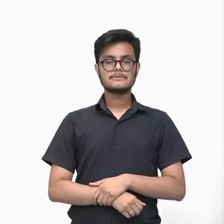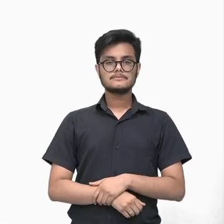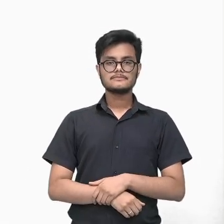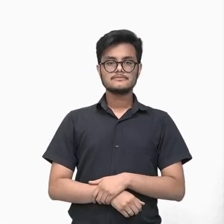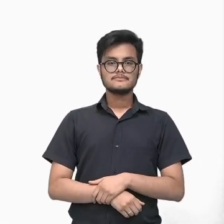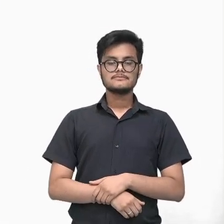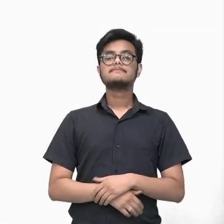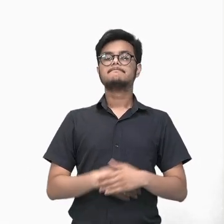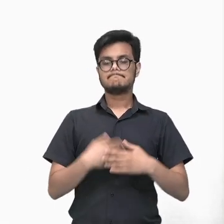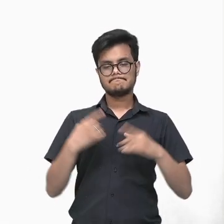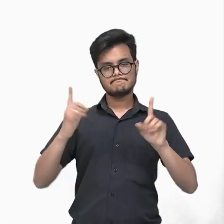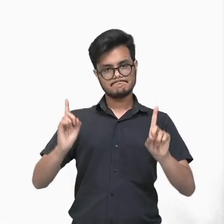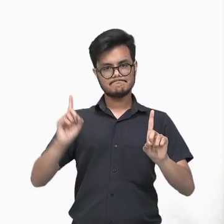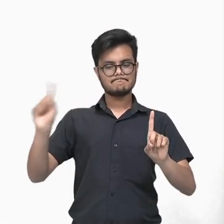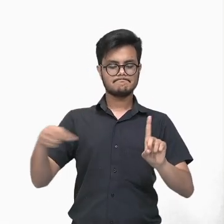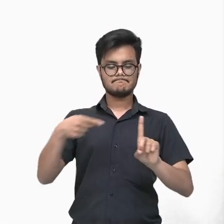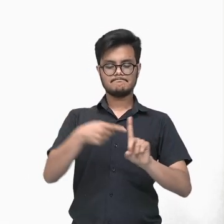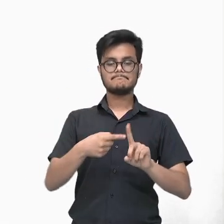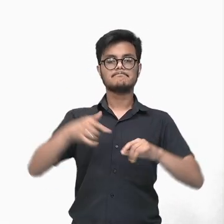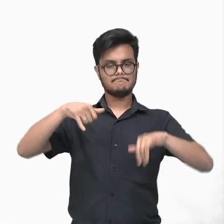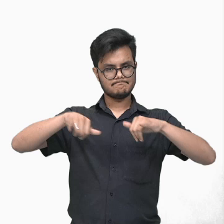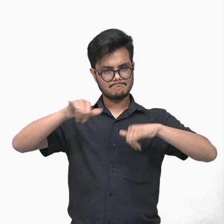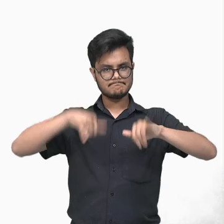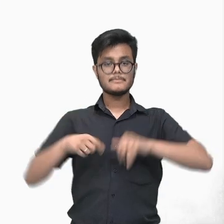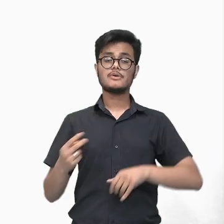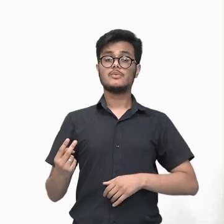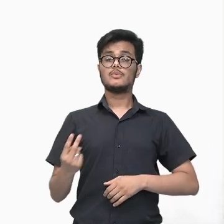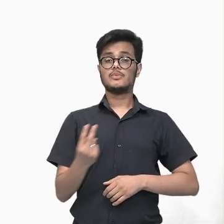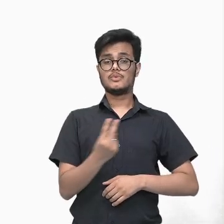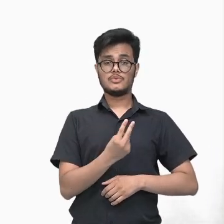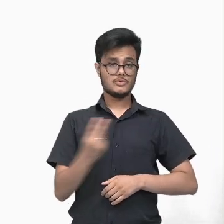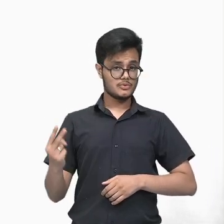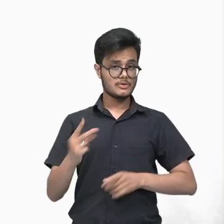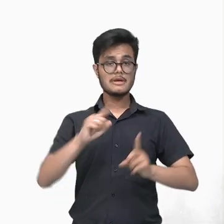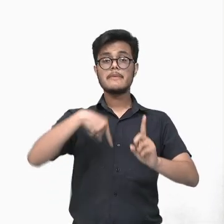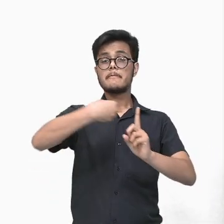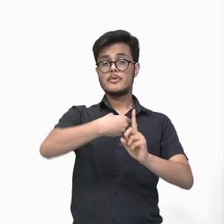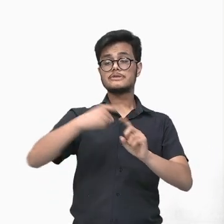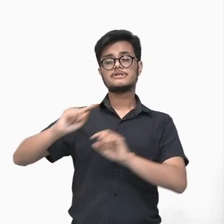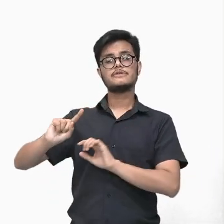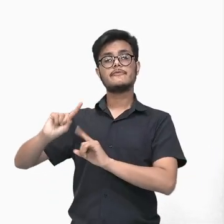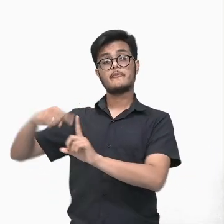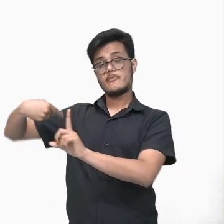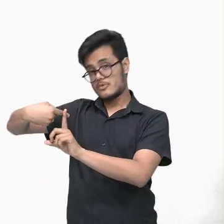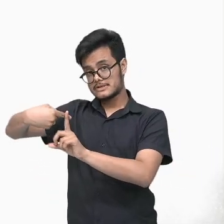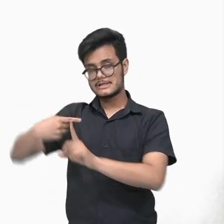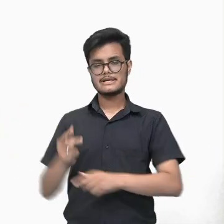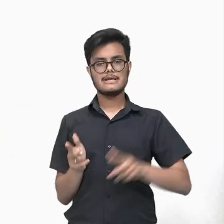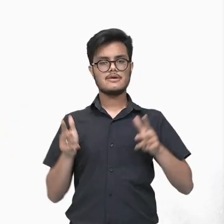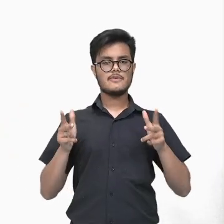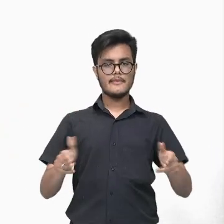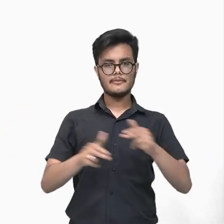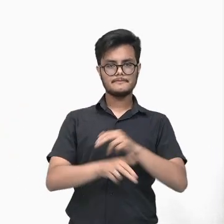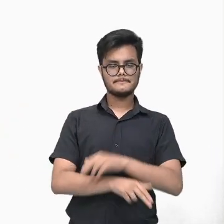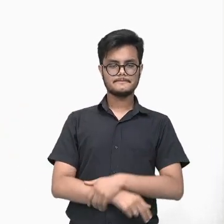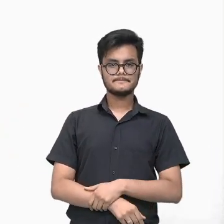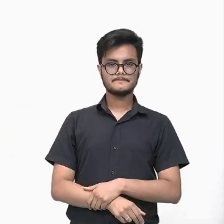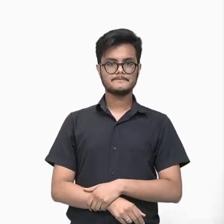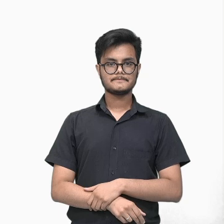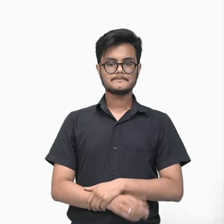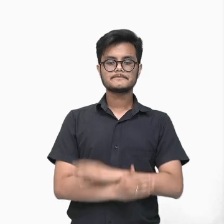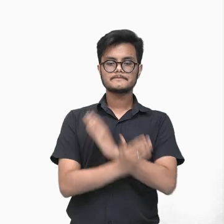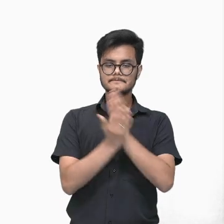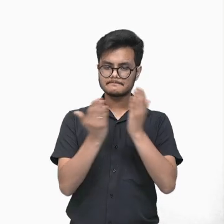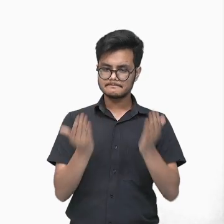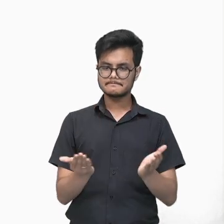efeitos, os corpos ficam eletrizados com cargas elétricas de mesmo sinal, ou